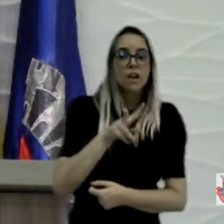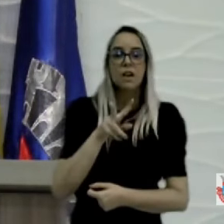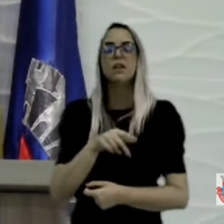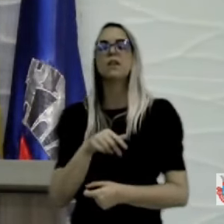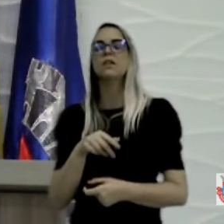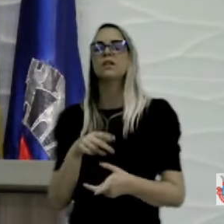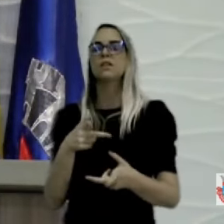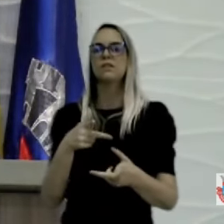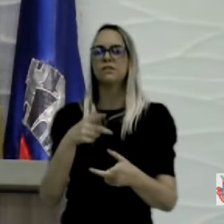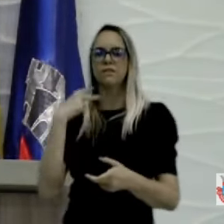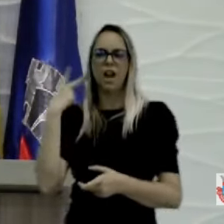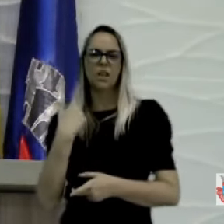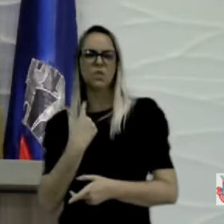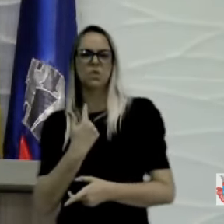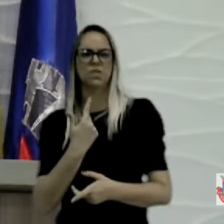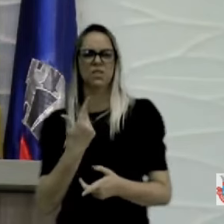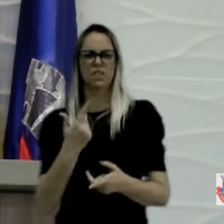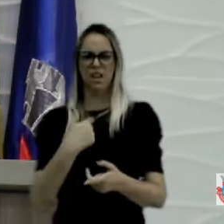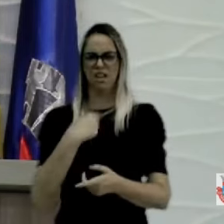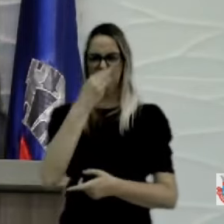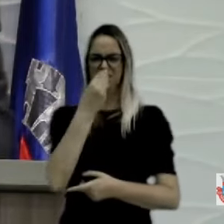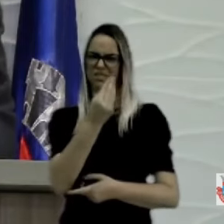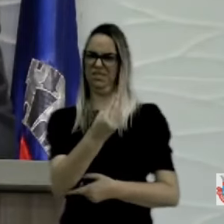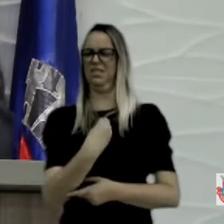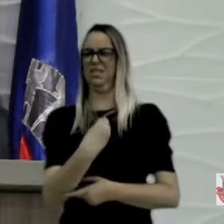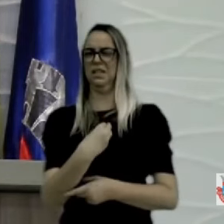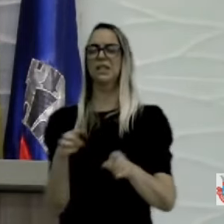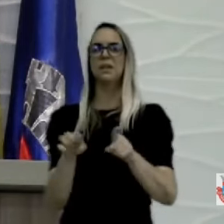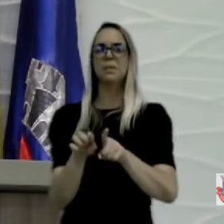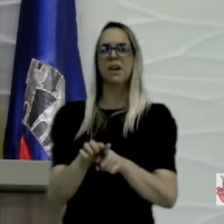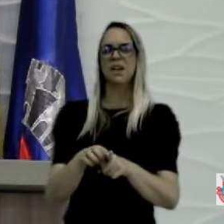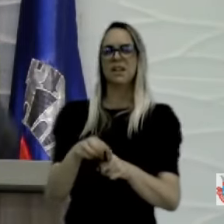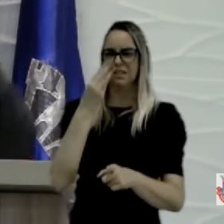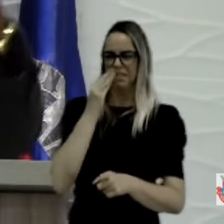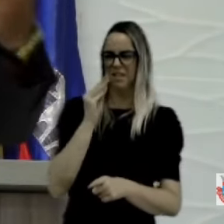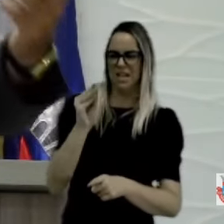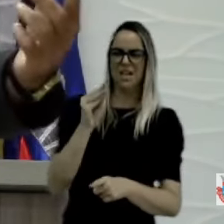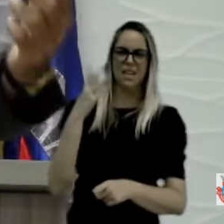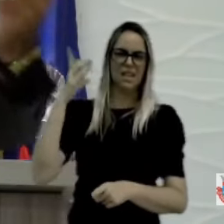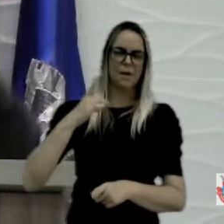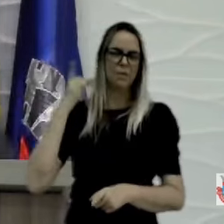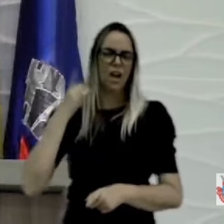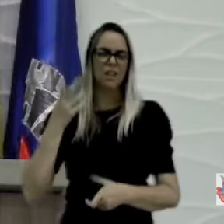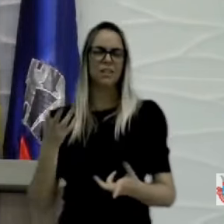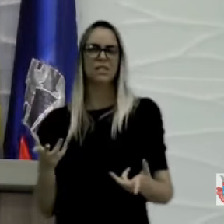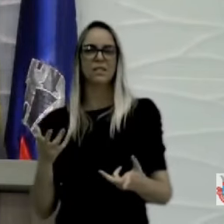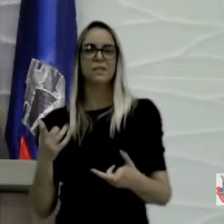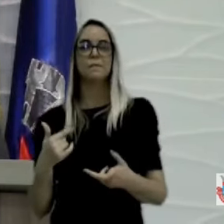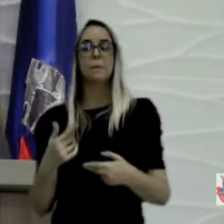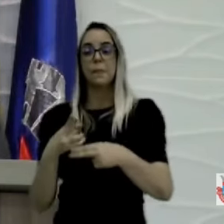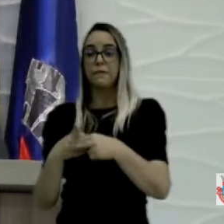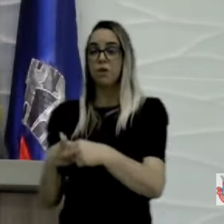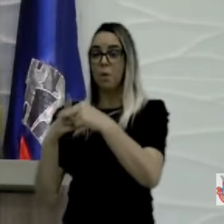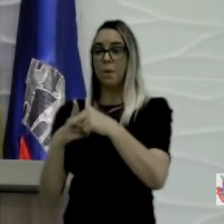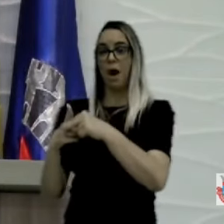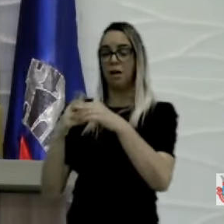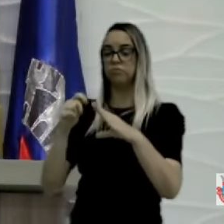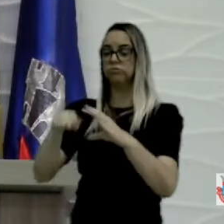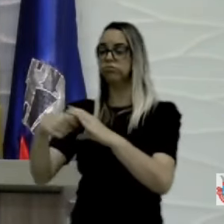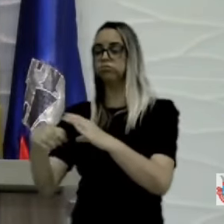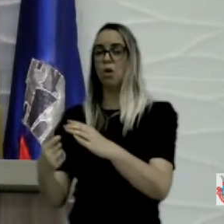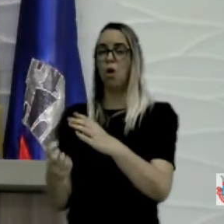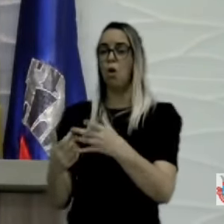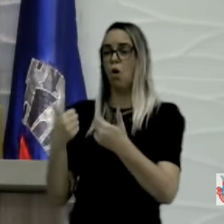me descredenciar, me descredibilizar e até a deputada, onde disse que eu fui filmar o ônibus pegando